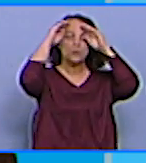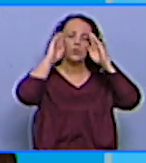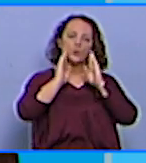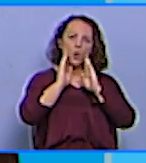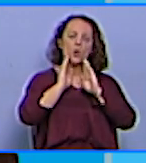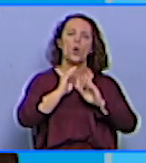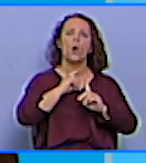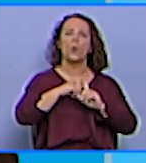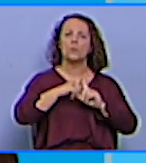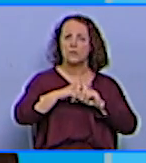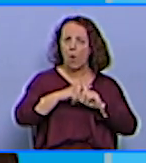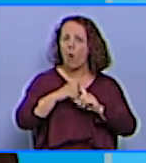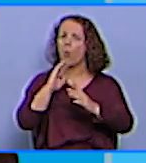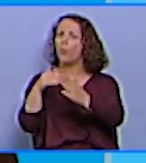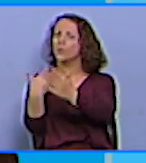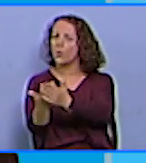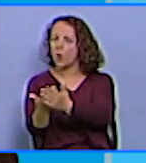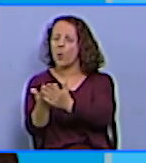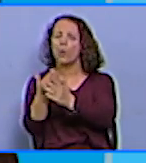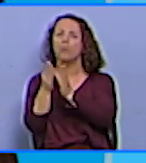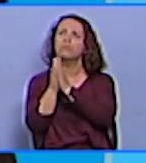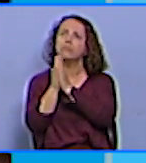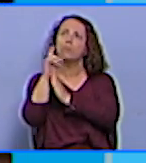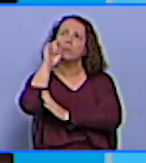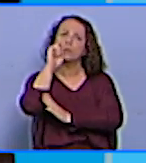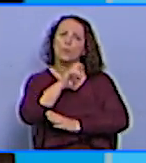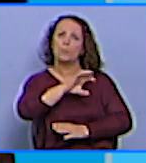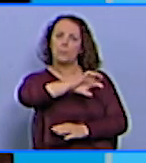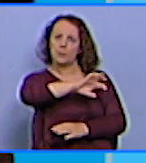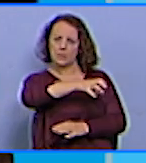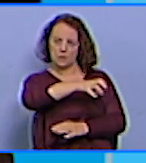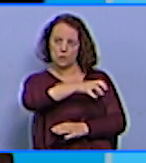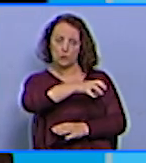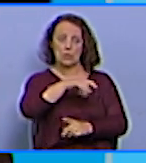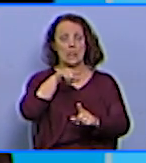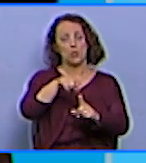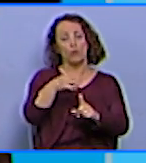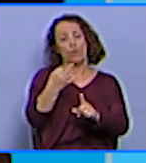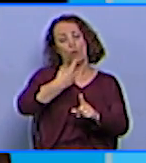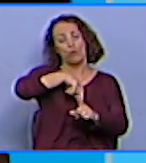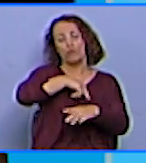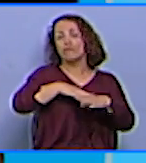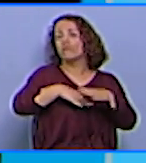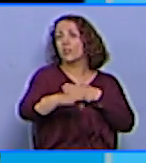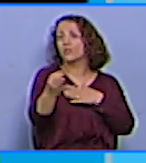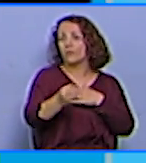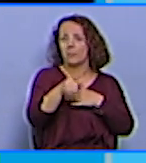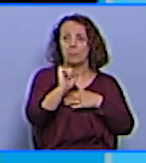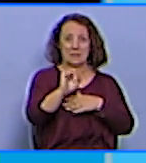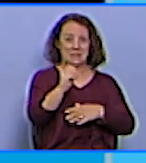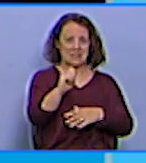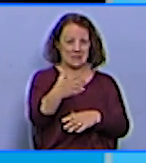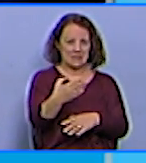Portugal, pedindo-lhe a sua proteção para o nosso país. E foi isso que quisemos fazer também. Com Isto os no século XVII,